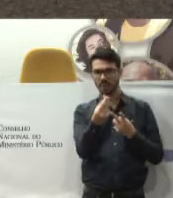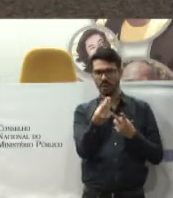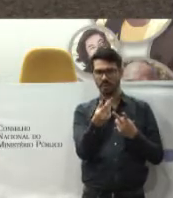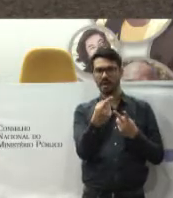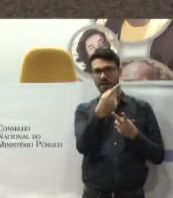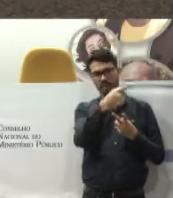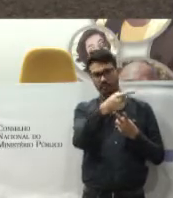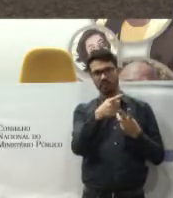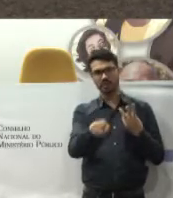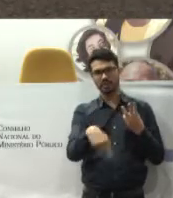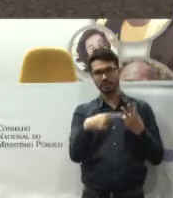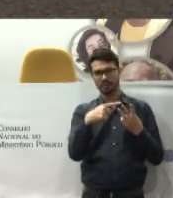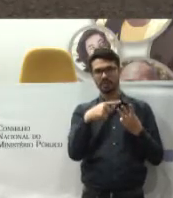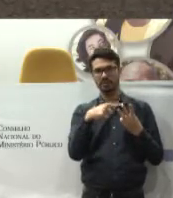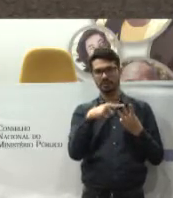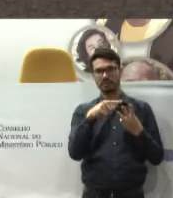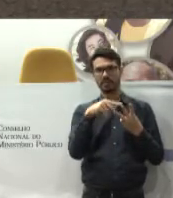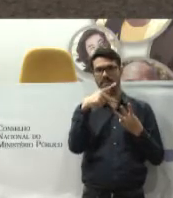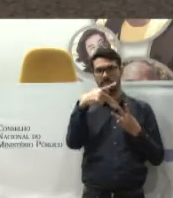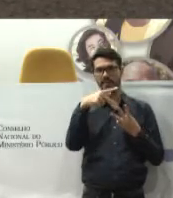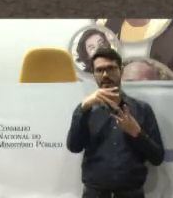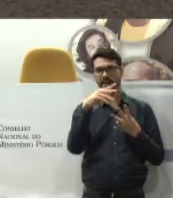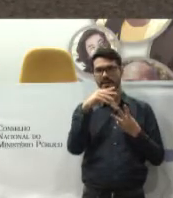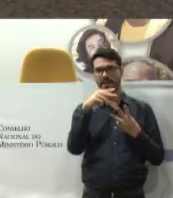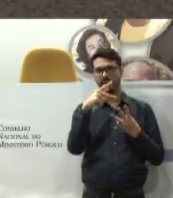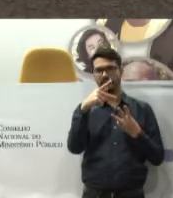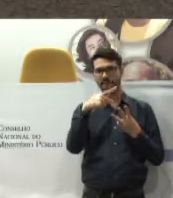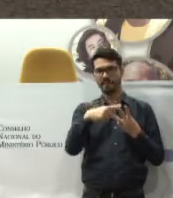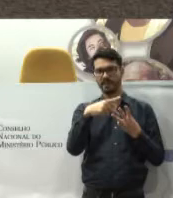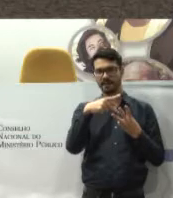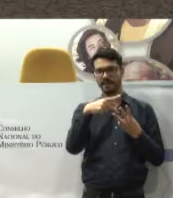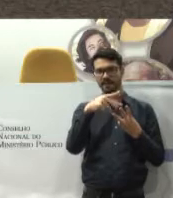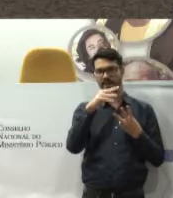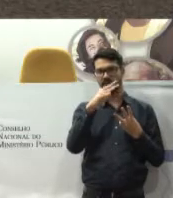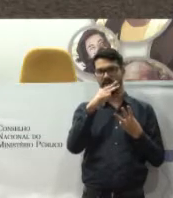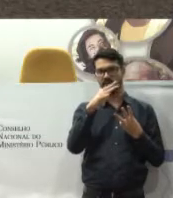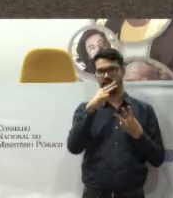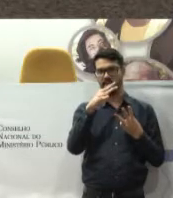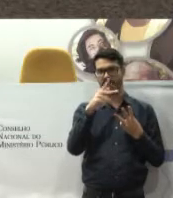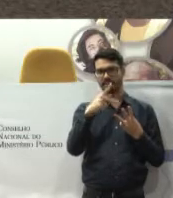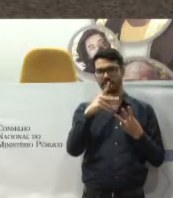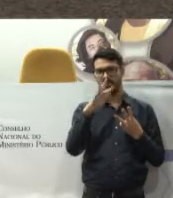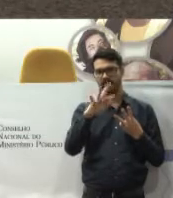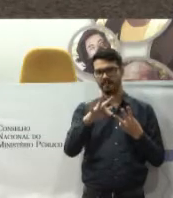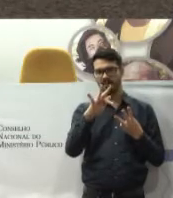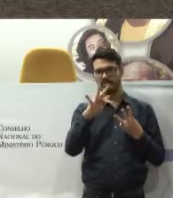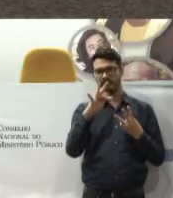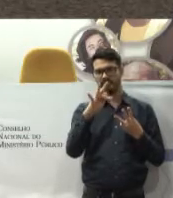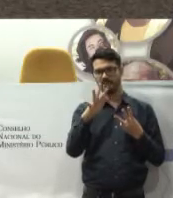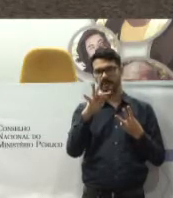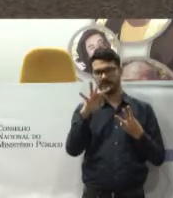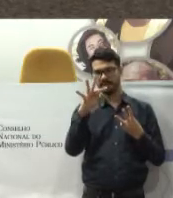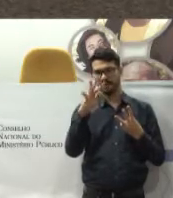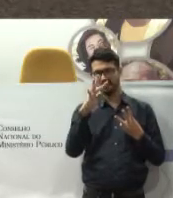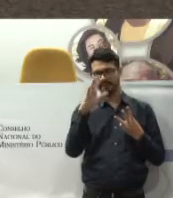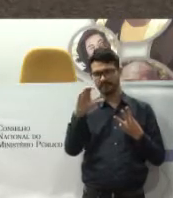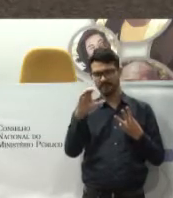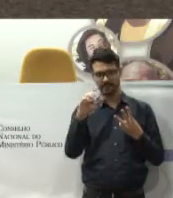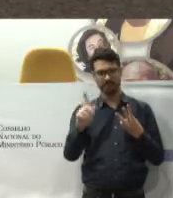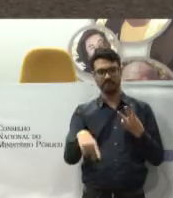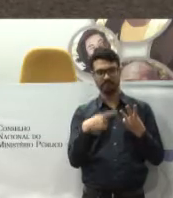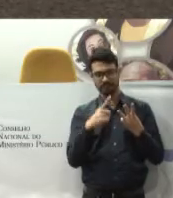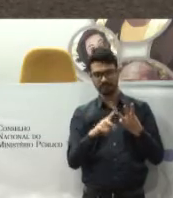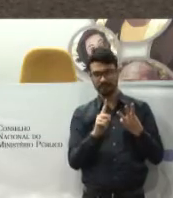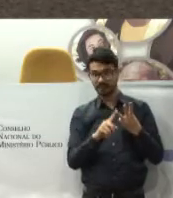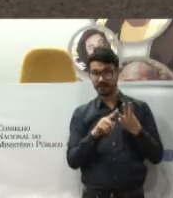do serviço, tratada pela PFDC, que tem inclusive vários manuais interessantes. E a